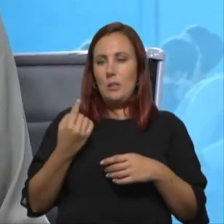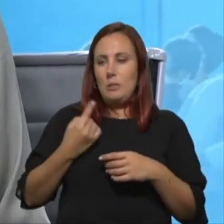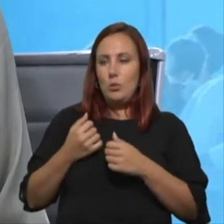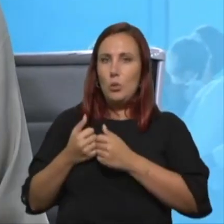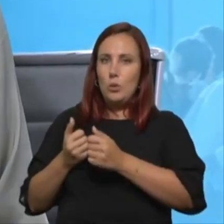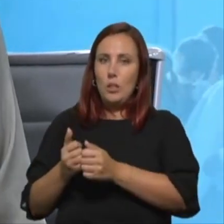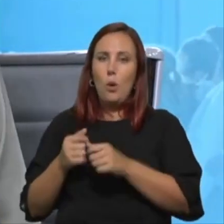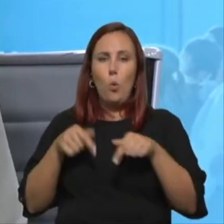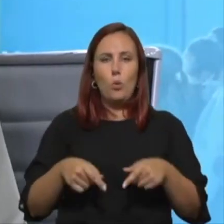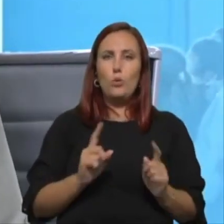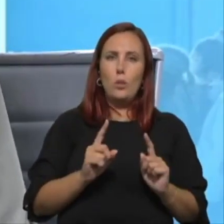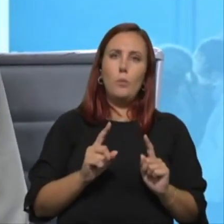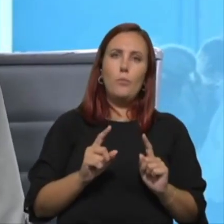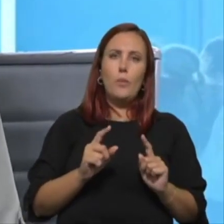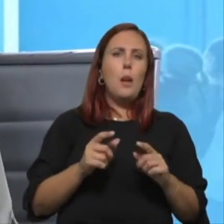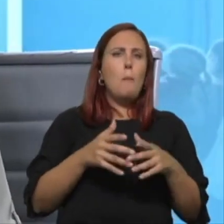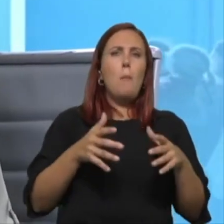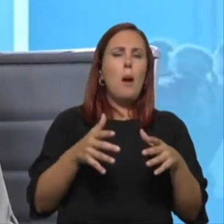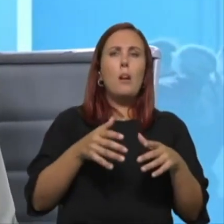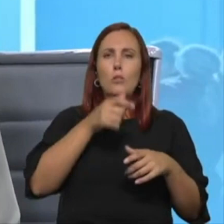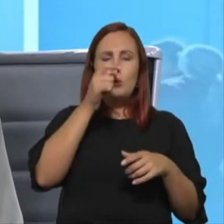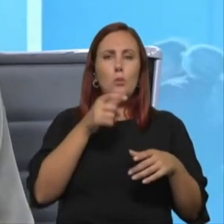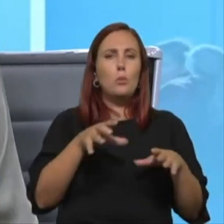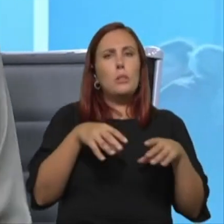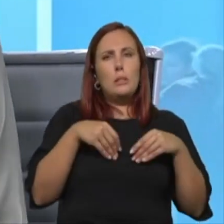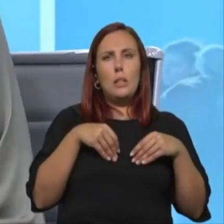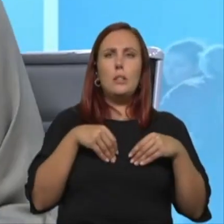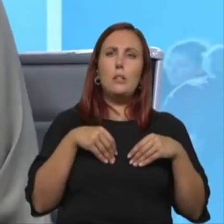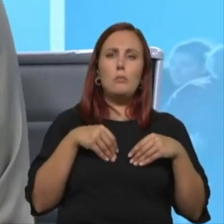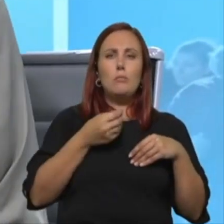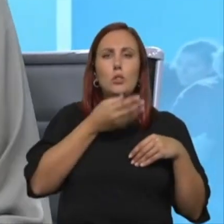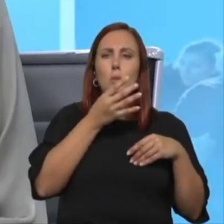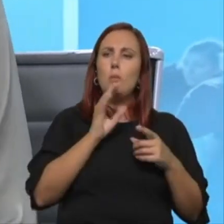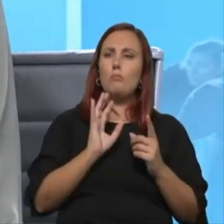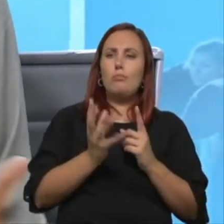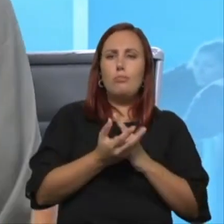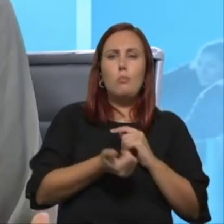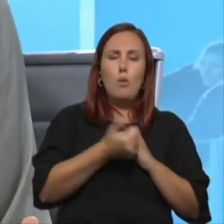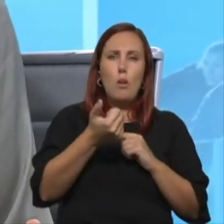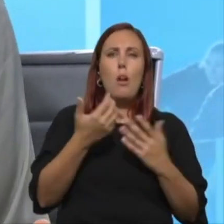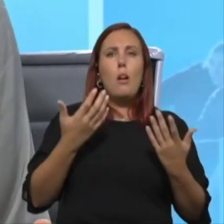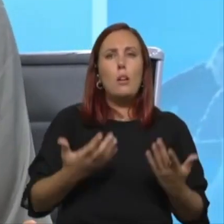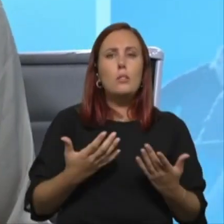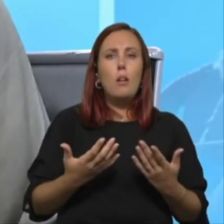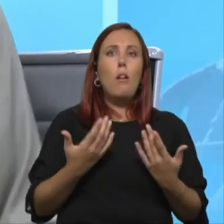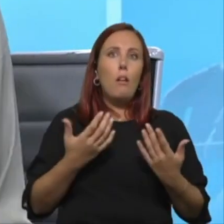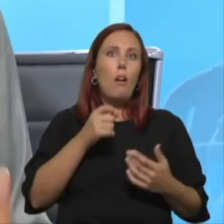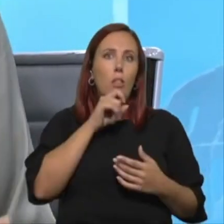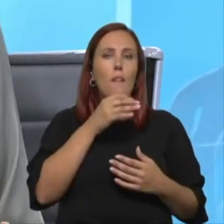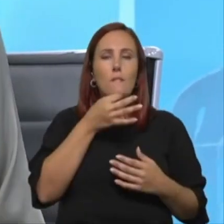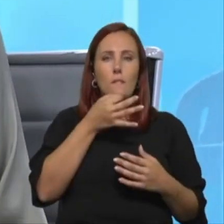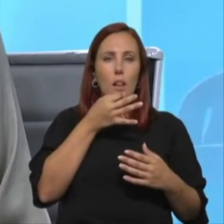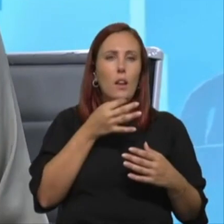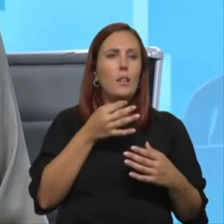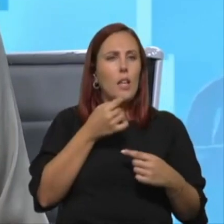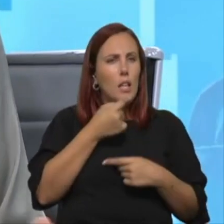dia é muito mais aceite, muito mais enquadrado, e portanto é possível neste momento falar e